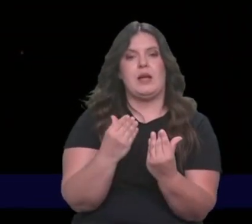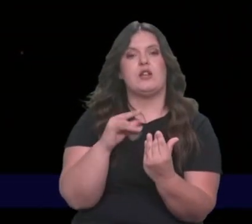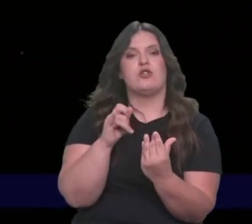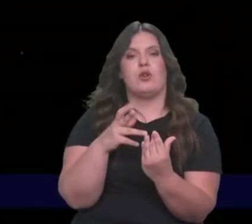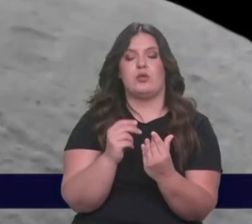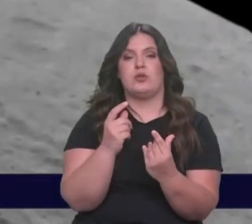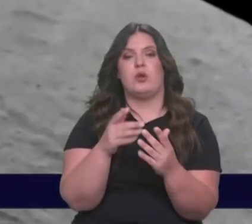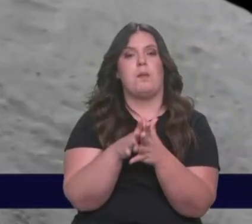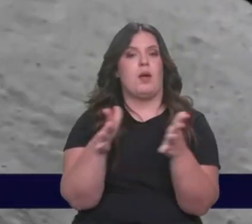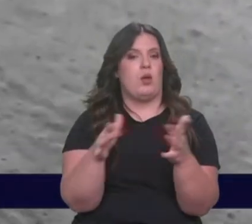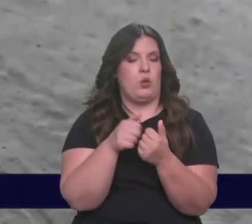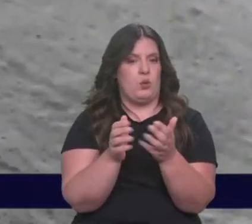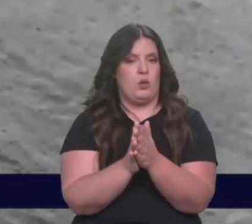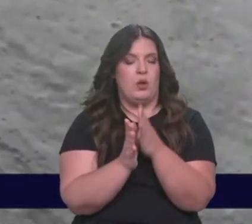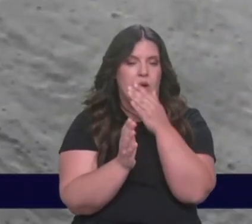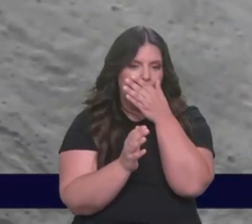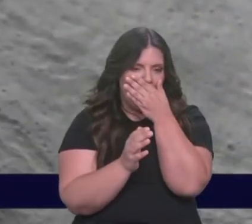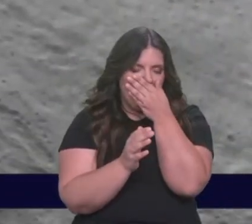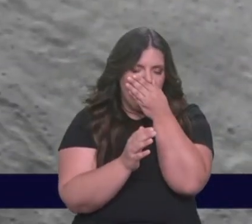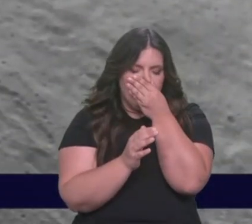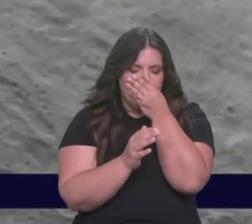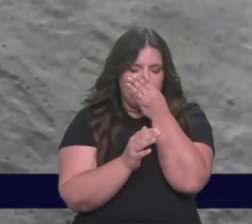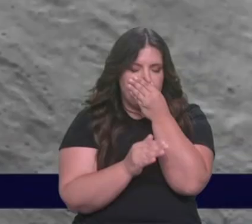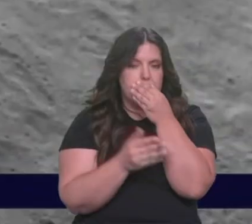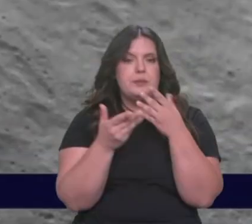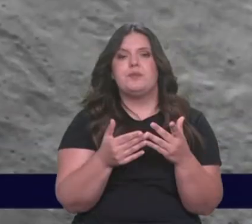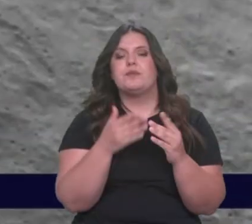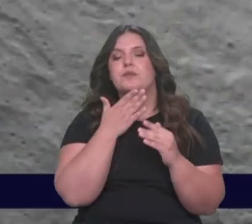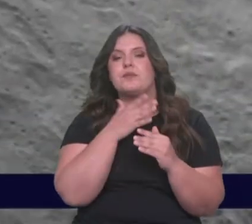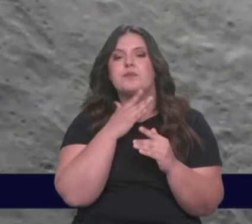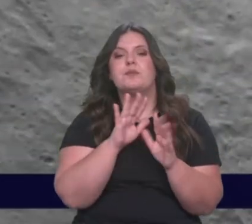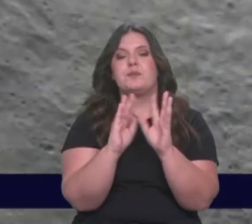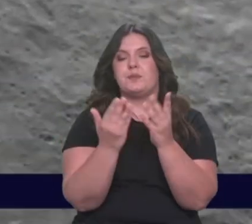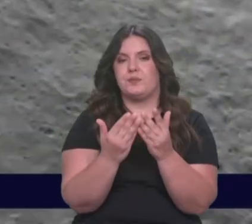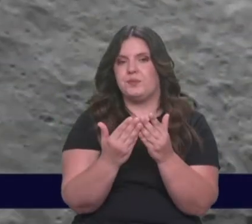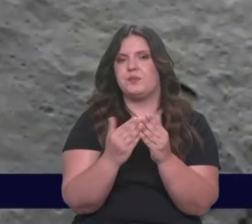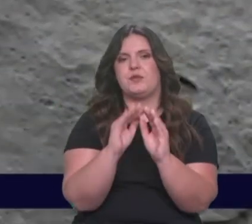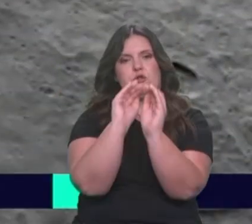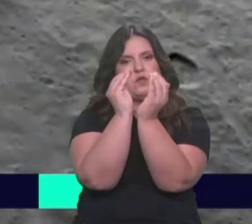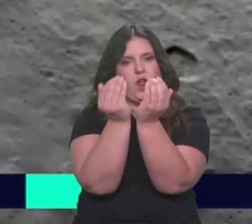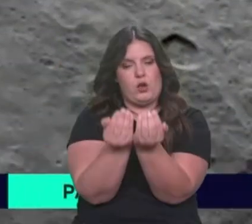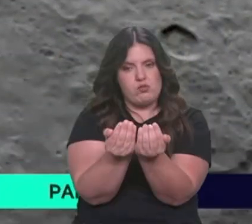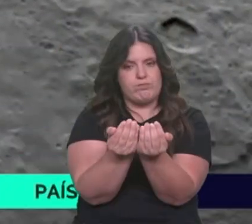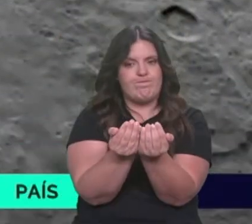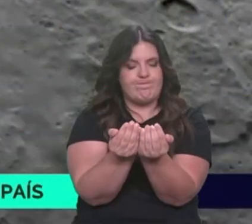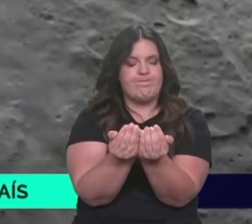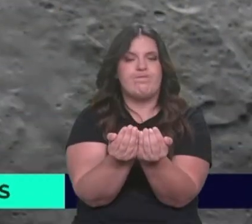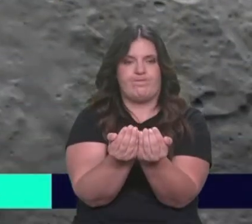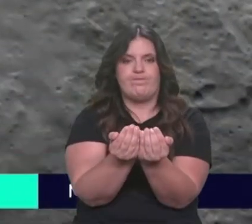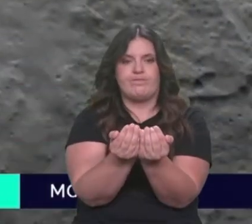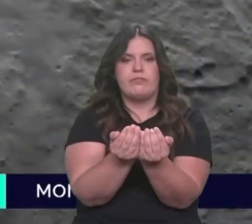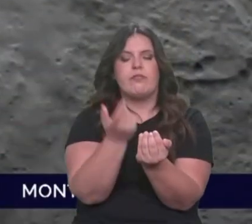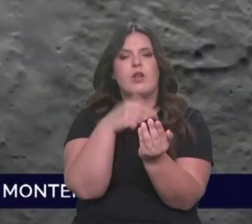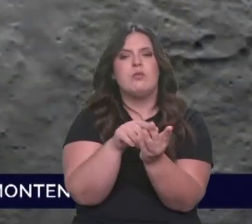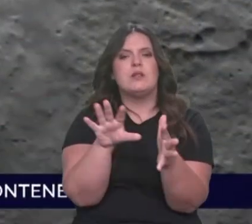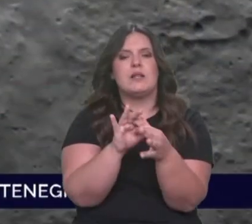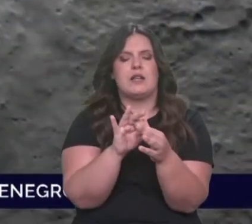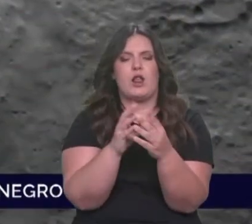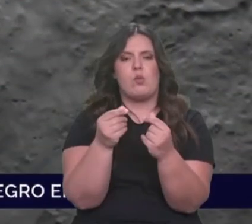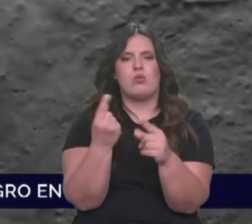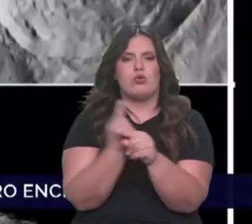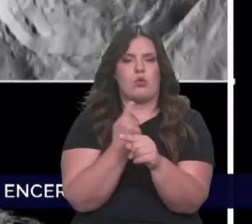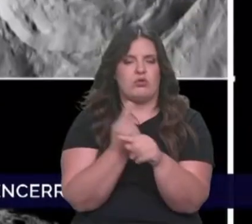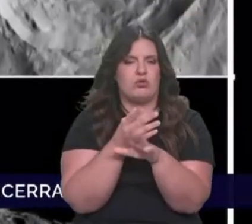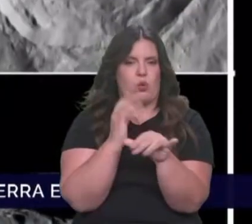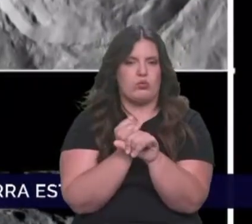da cintura de asteroides, mas tem massa suficiente para ser redondo, para ser esférico, mas como está rodeado de muitos outros